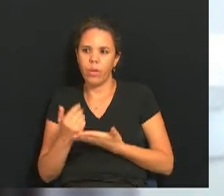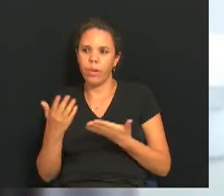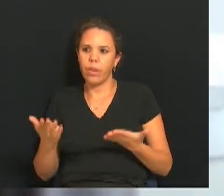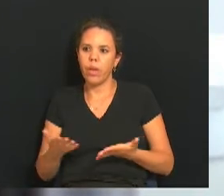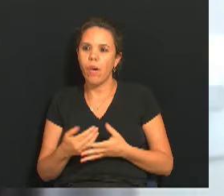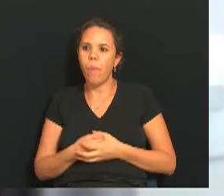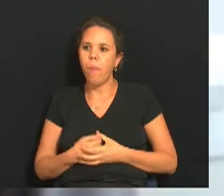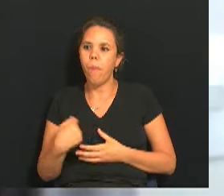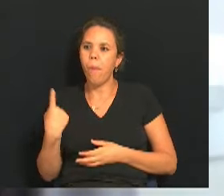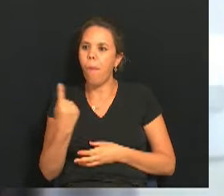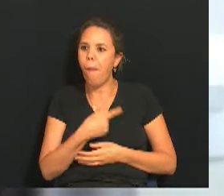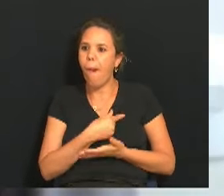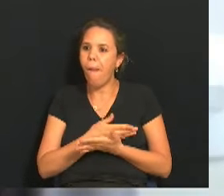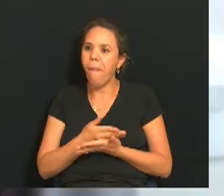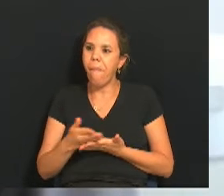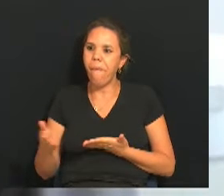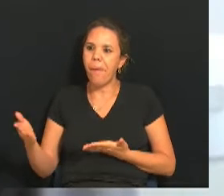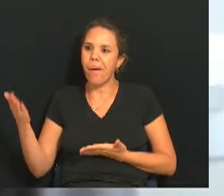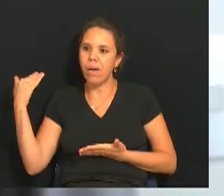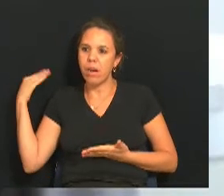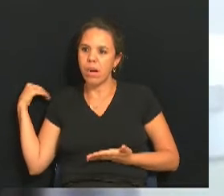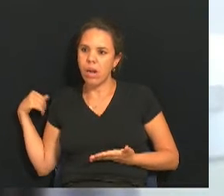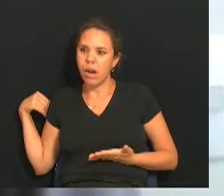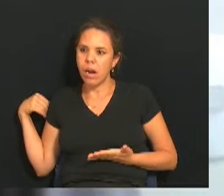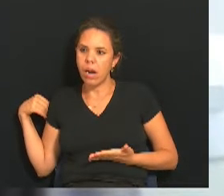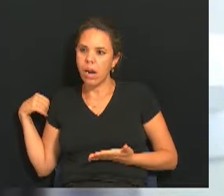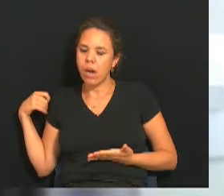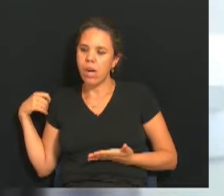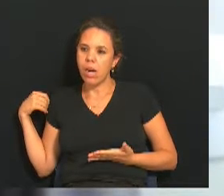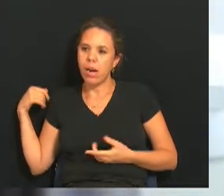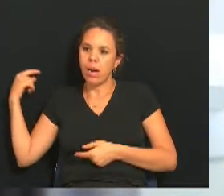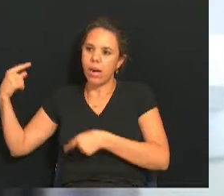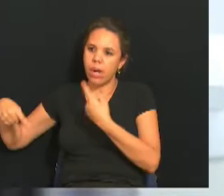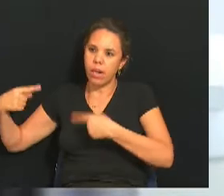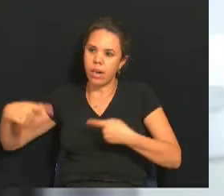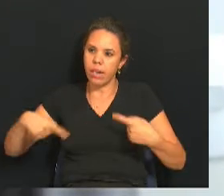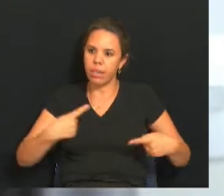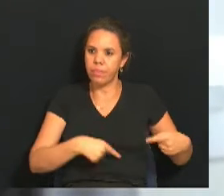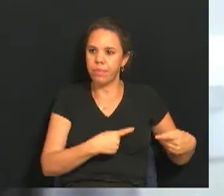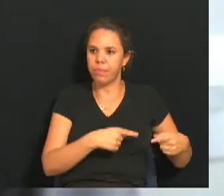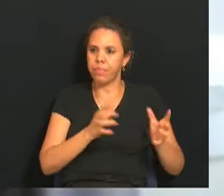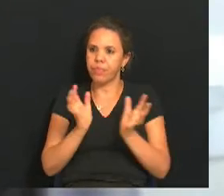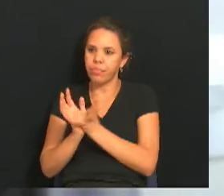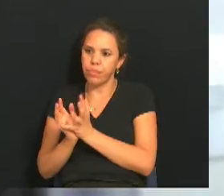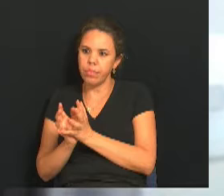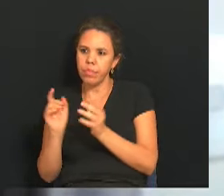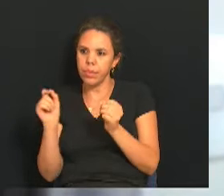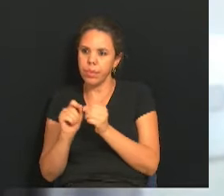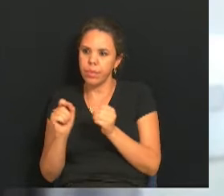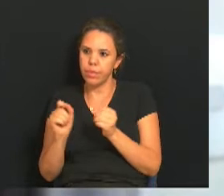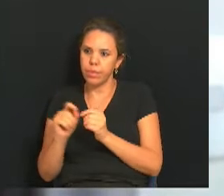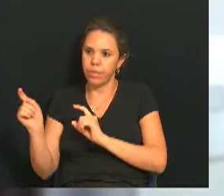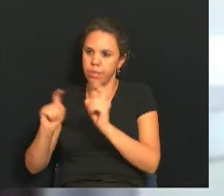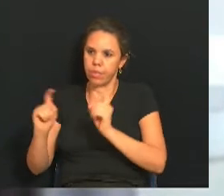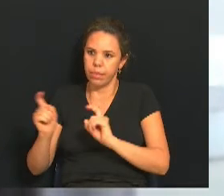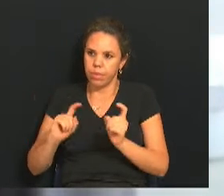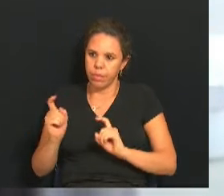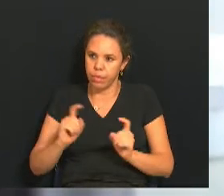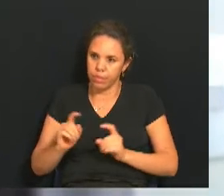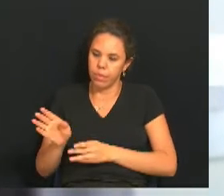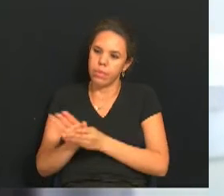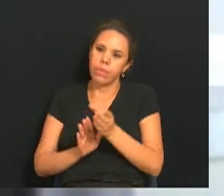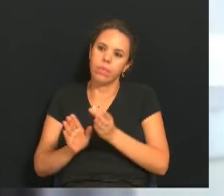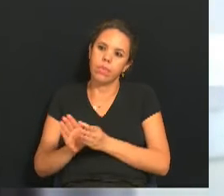e nós iniciamos, naquela ocasião, um processo de discussão com cada colegiado. Então, fizemos algumas reuniões com o Conselho Municipal de